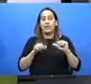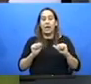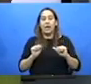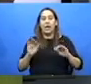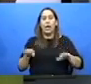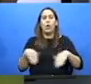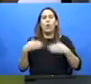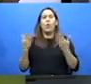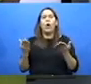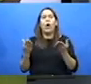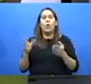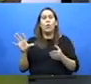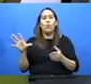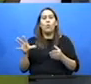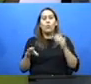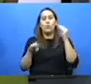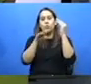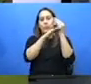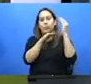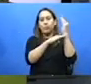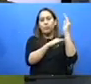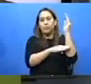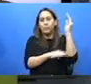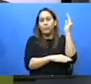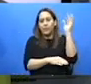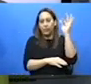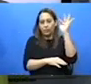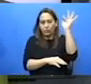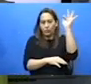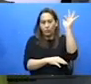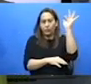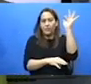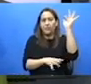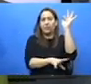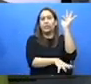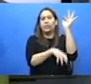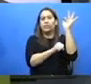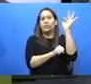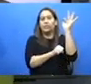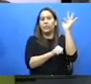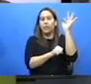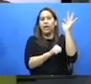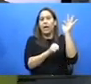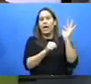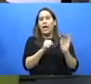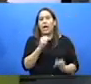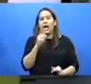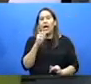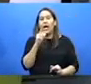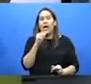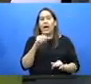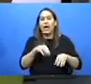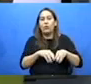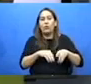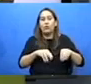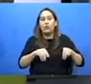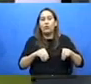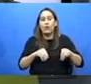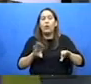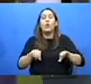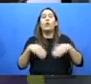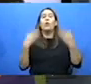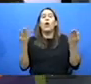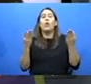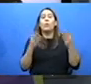planta retira a água do solo? E na letra B, qual parte conduz a água até as